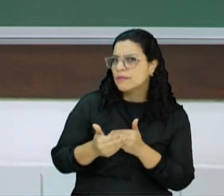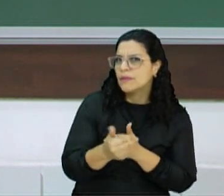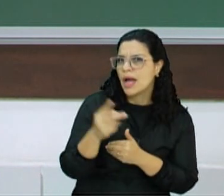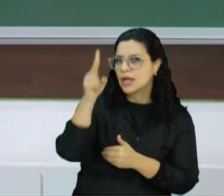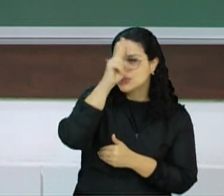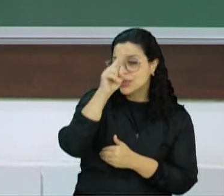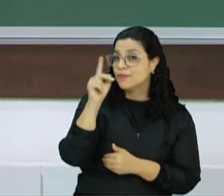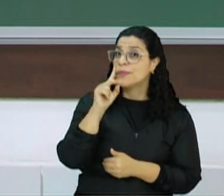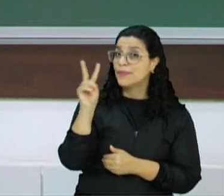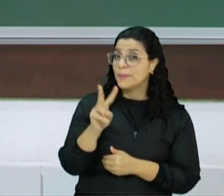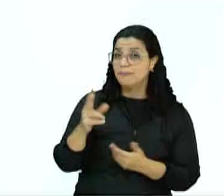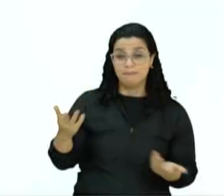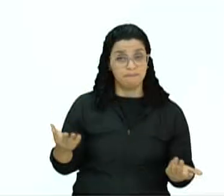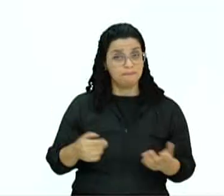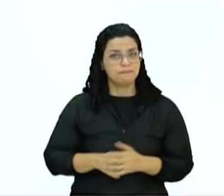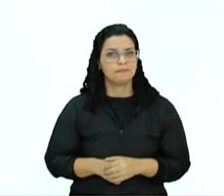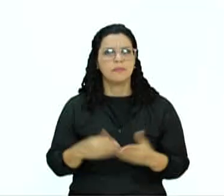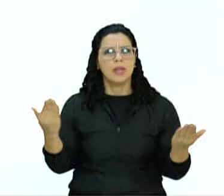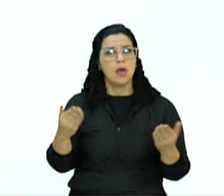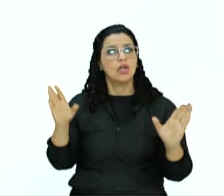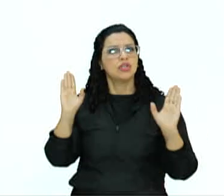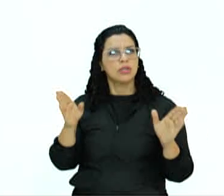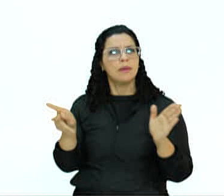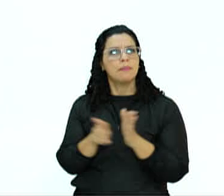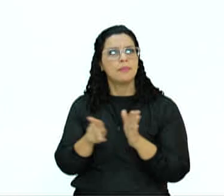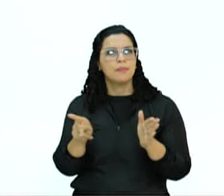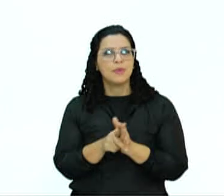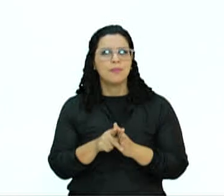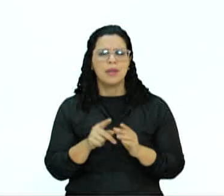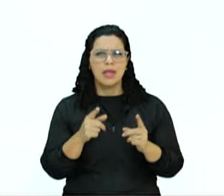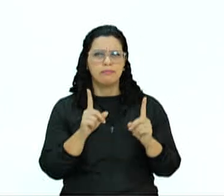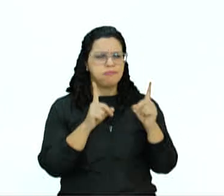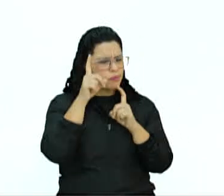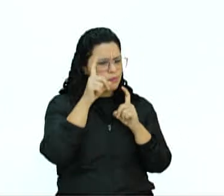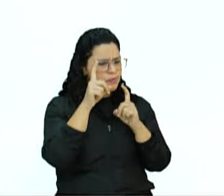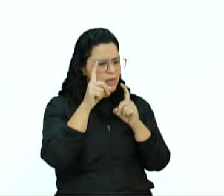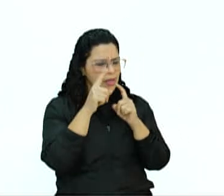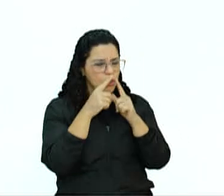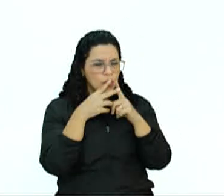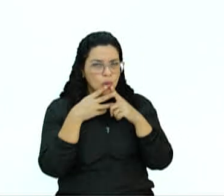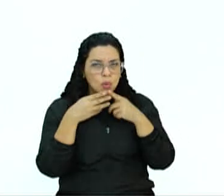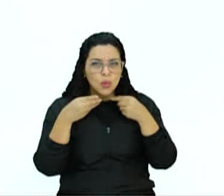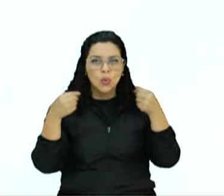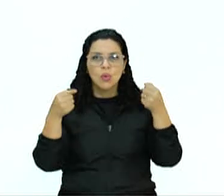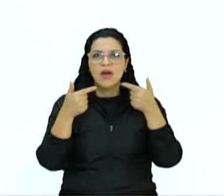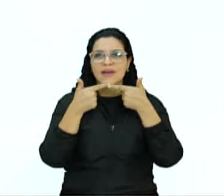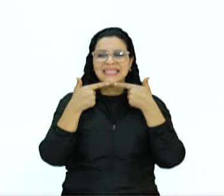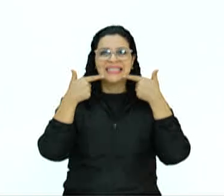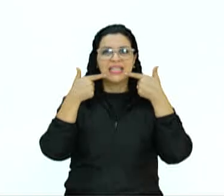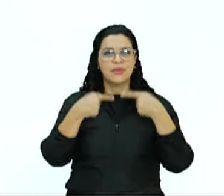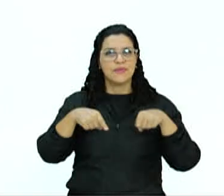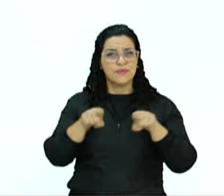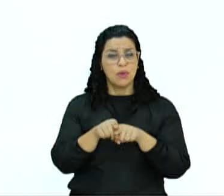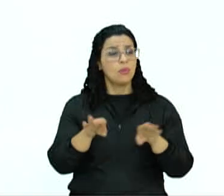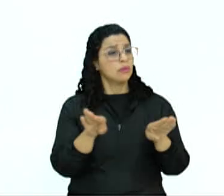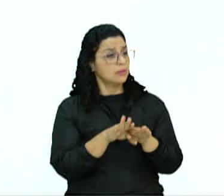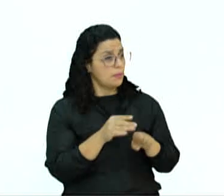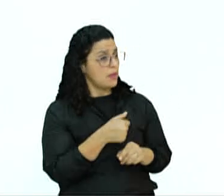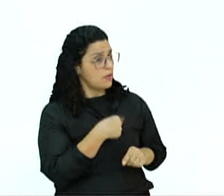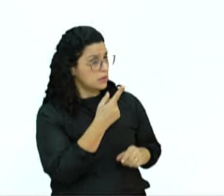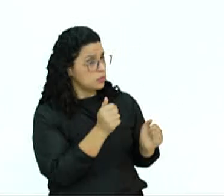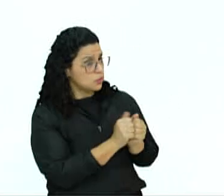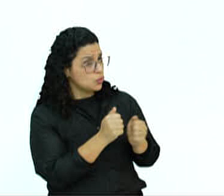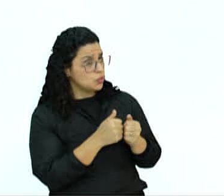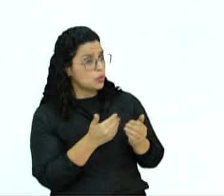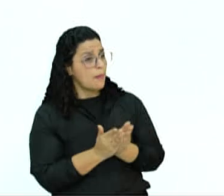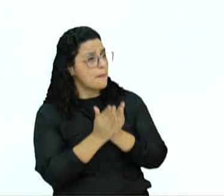lá? Mas logo o sorriso reapareceu e as rugazinhas sumiram. Eu também te levei um dia para